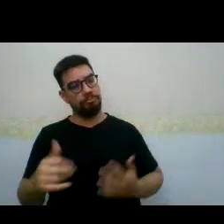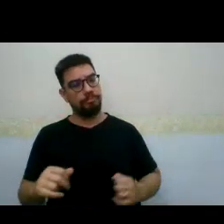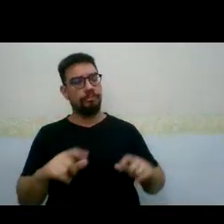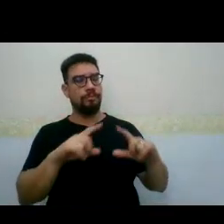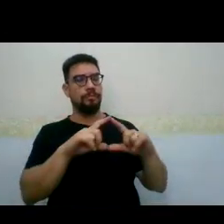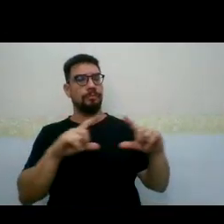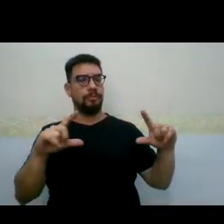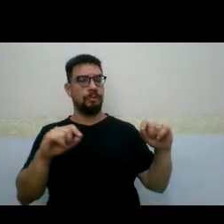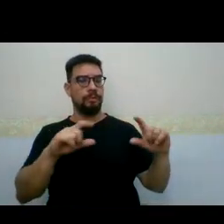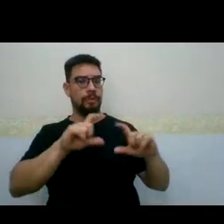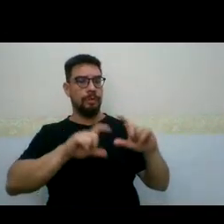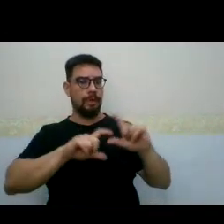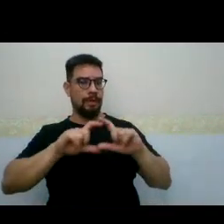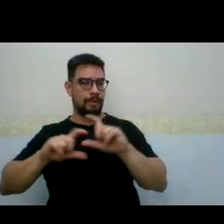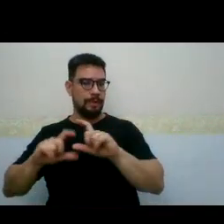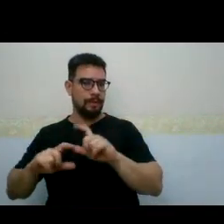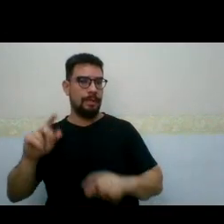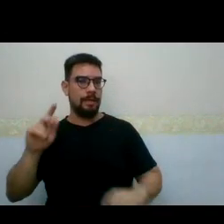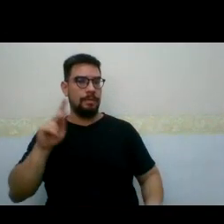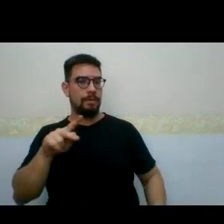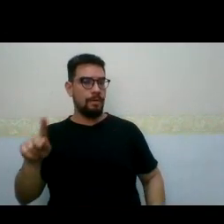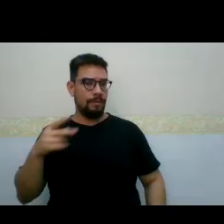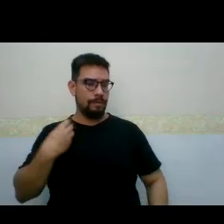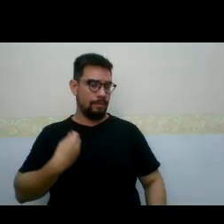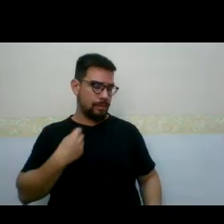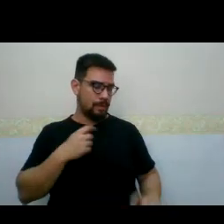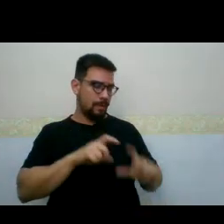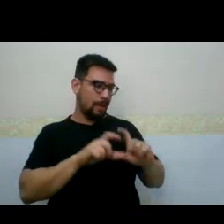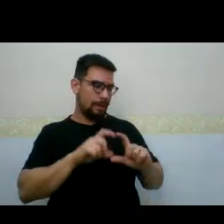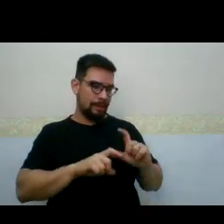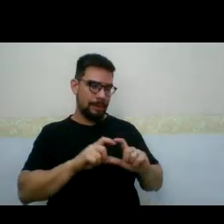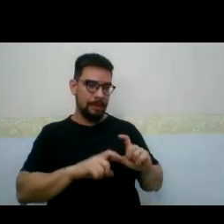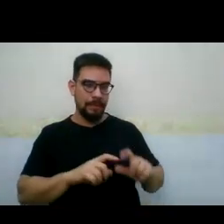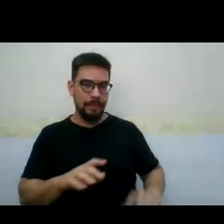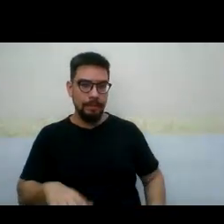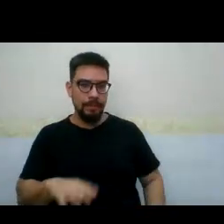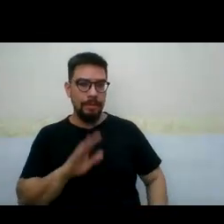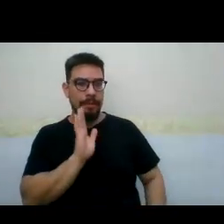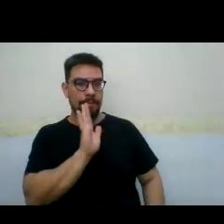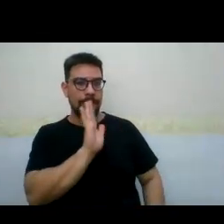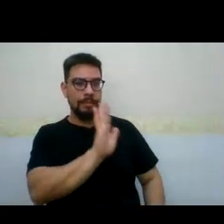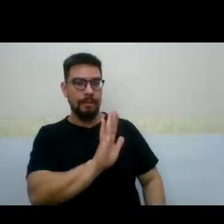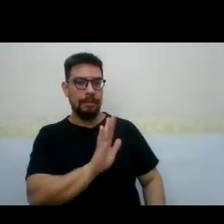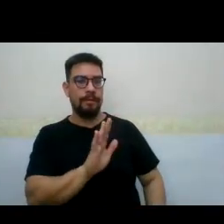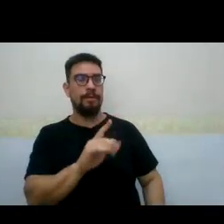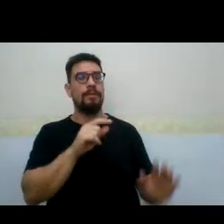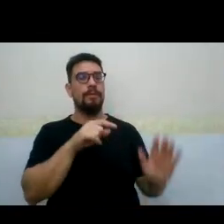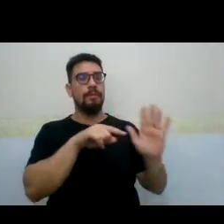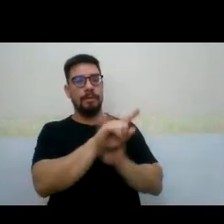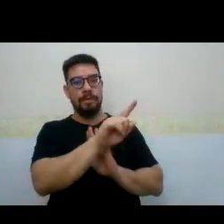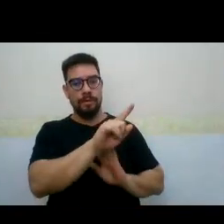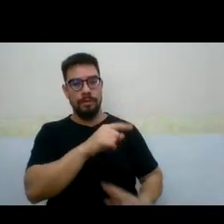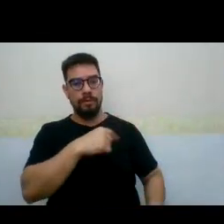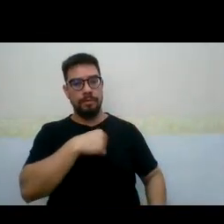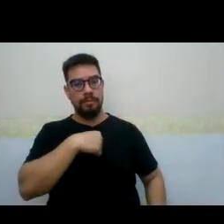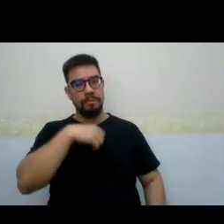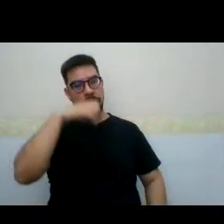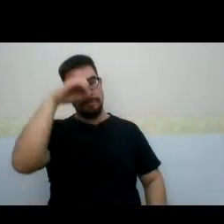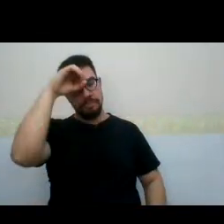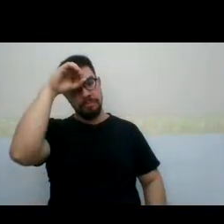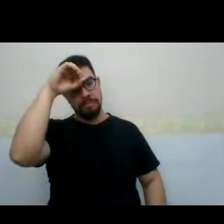Essa professora existe só no quadrinho. Mas eu vou te perguntar do alto da minha ignorância, porque eu